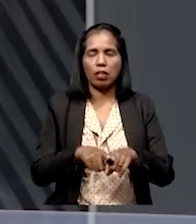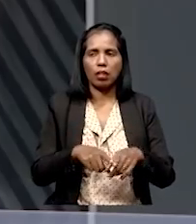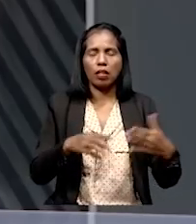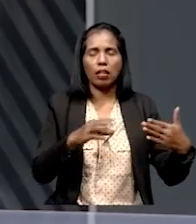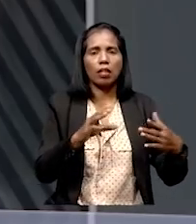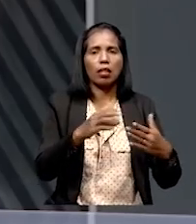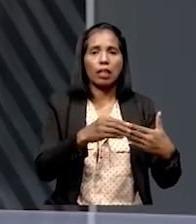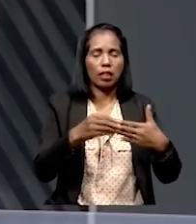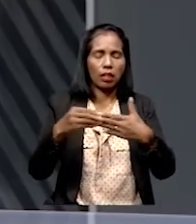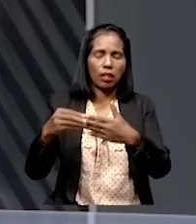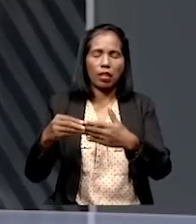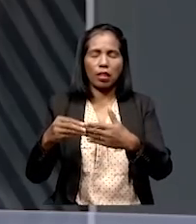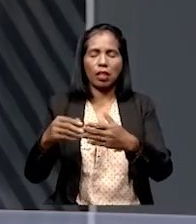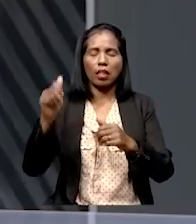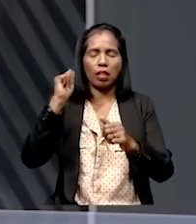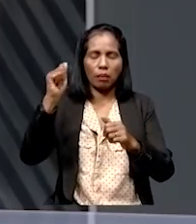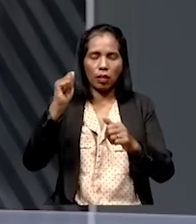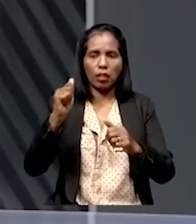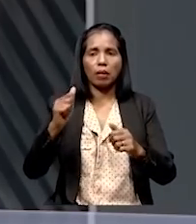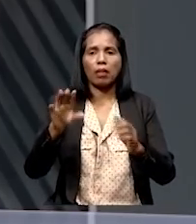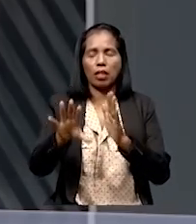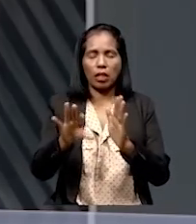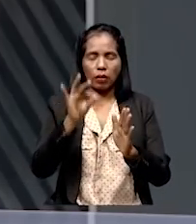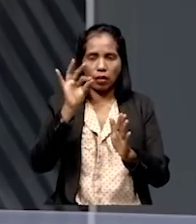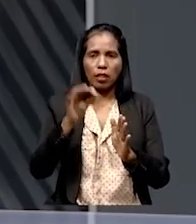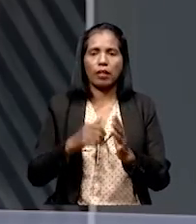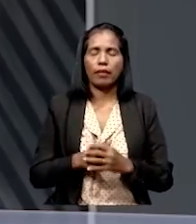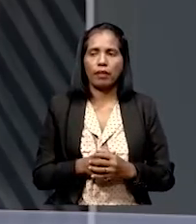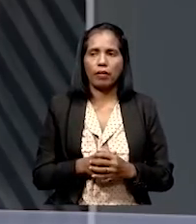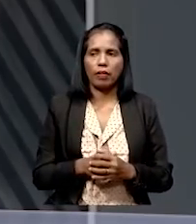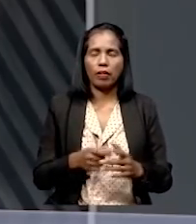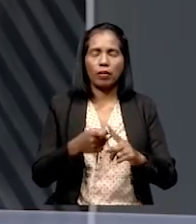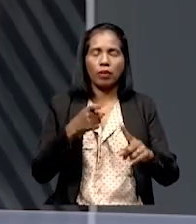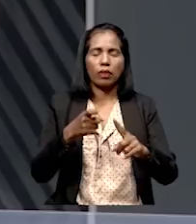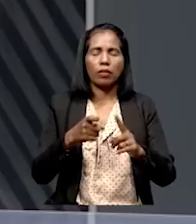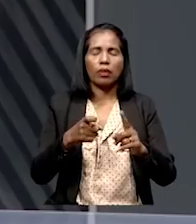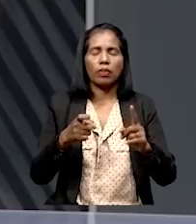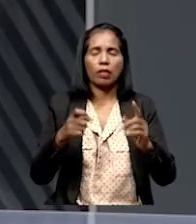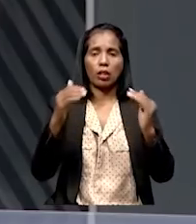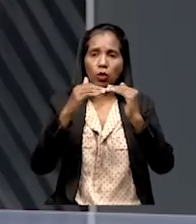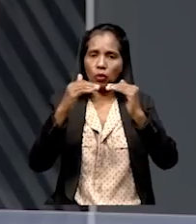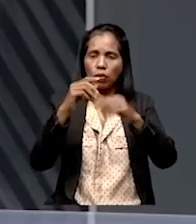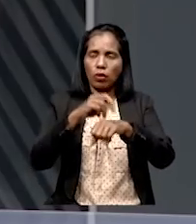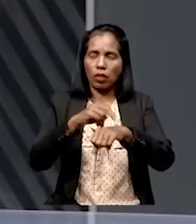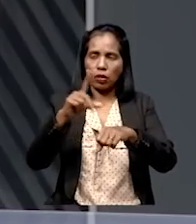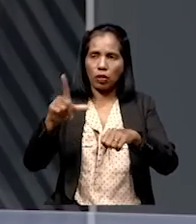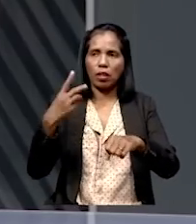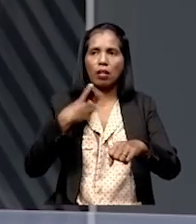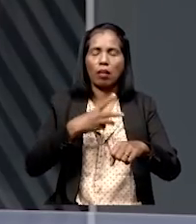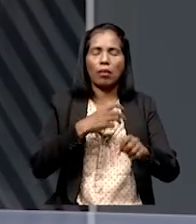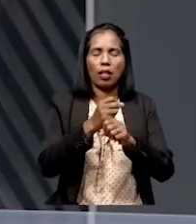gerado a campanha no Indigitado na Conferência Nacional. Então, nós estamos